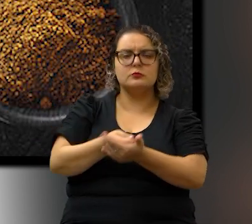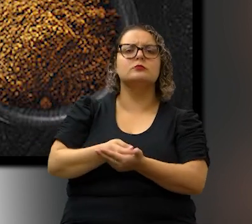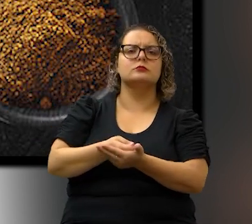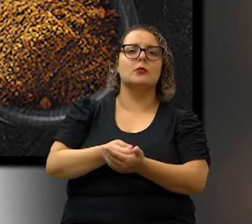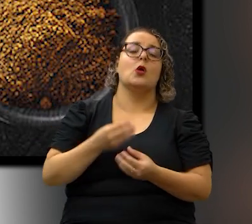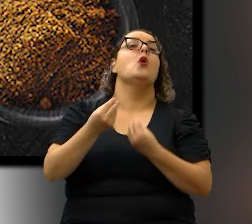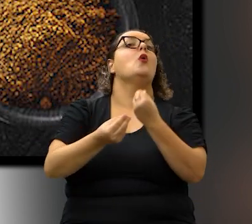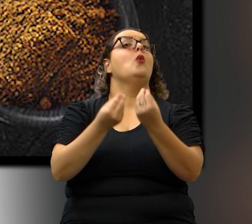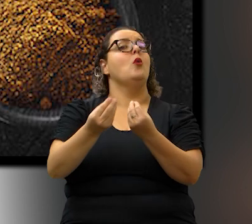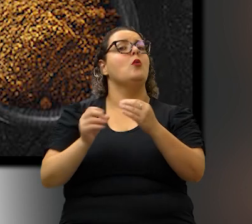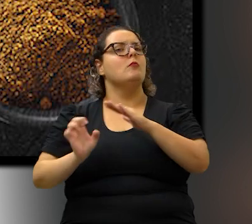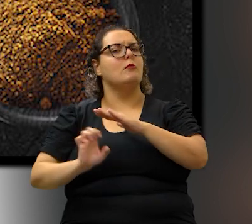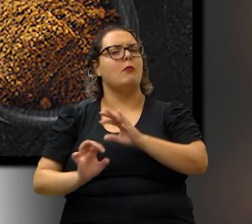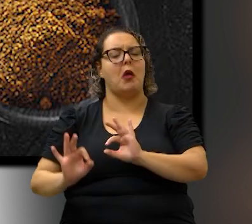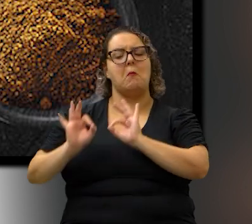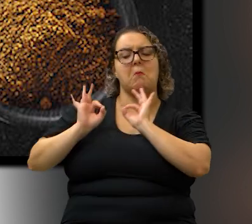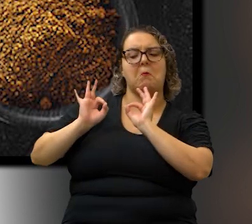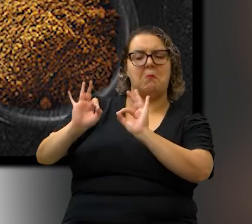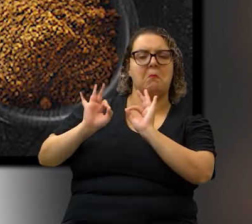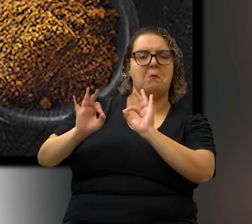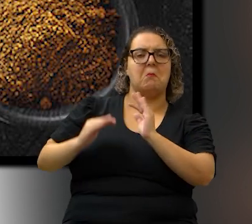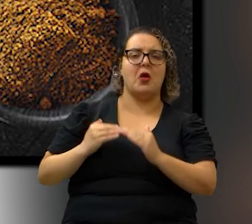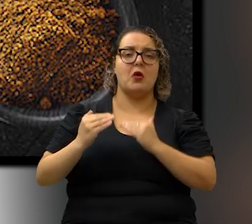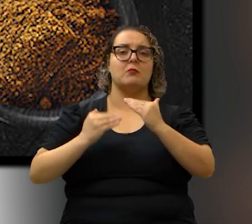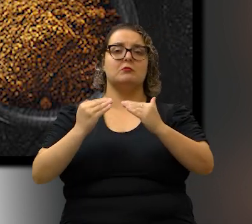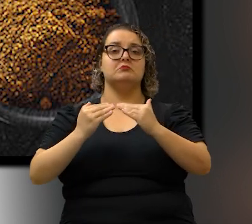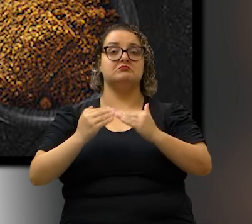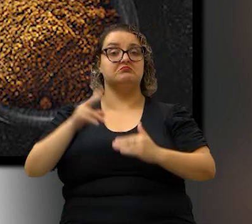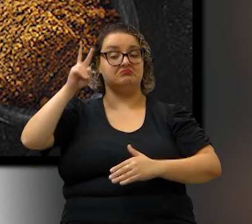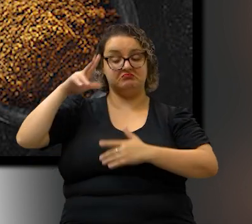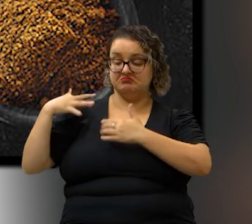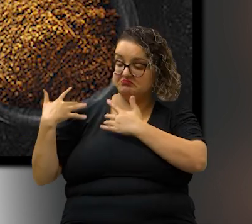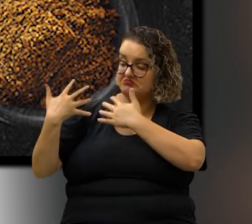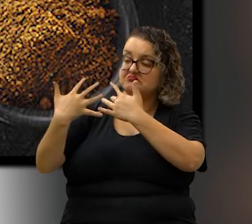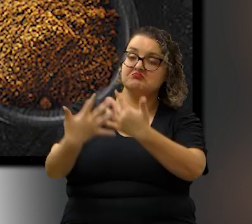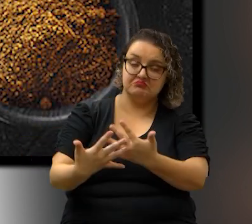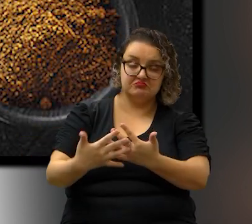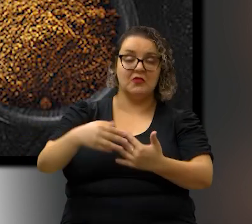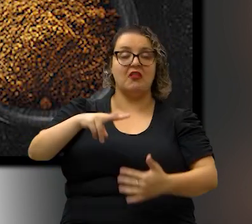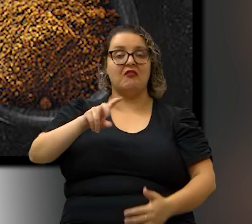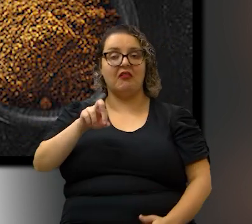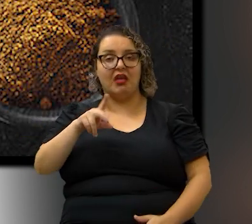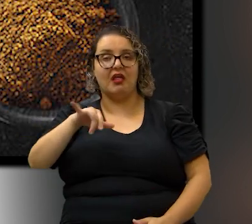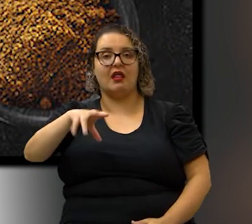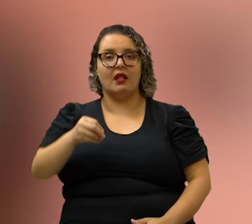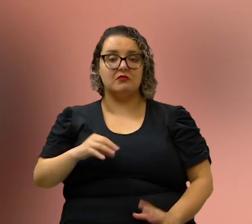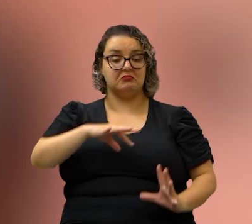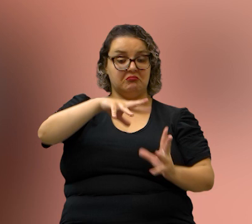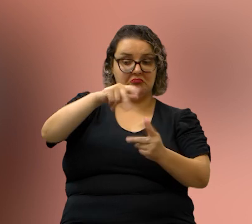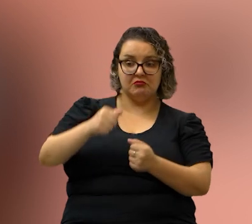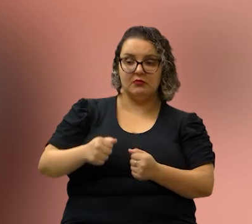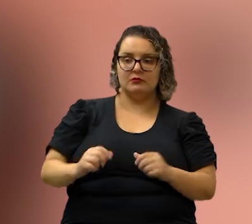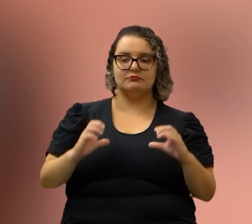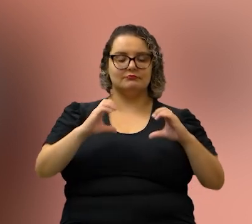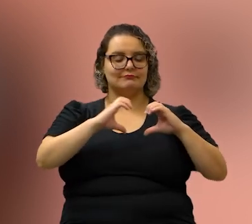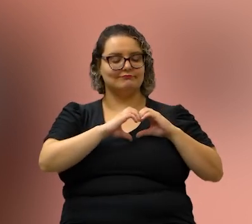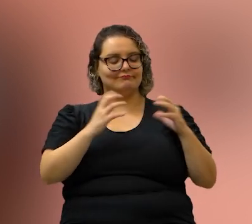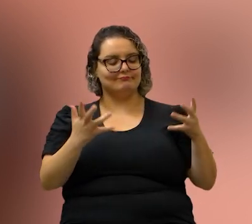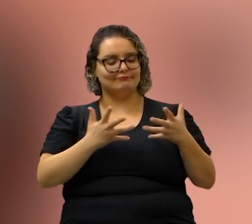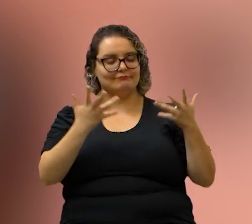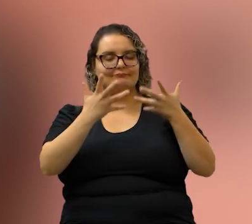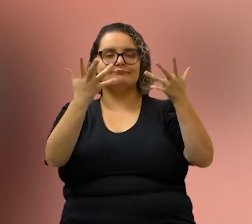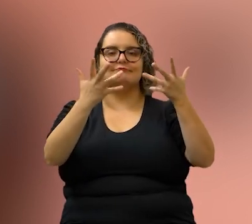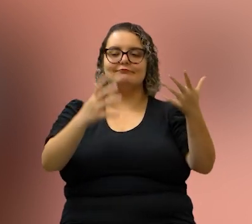história definitiva de como uma empresa de ponta construiu sua reputação no varejo mundialmente, conduzindo tudo com